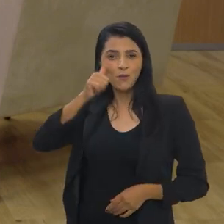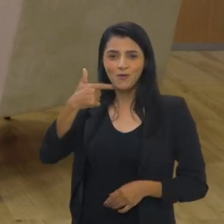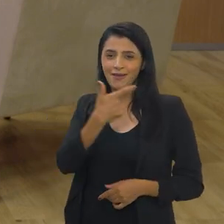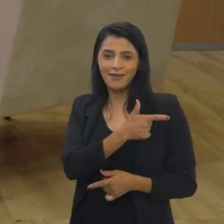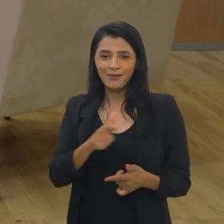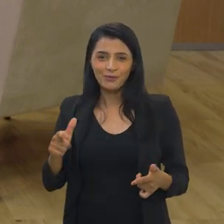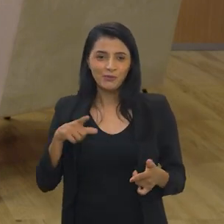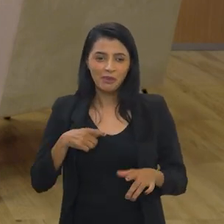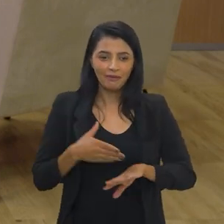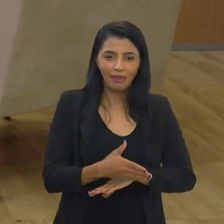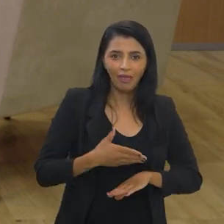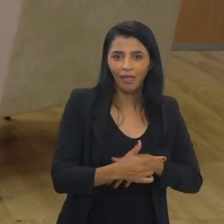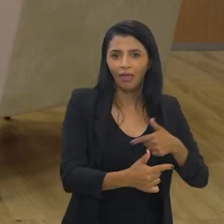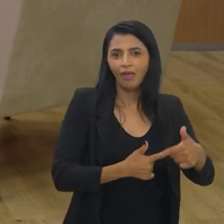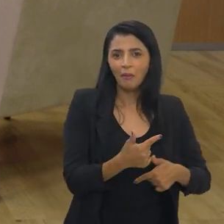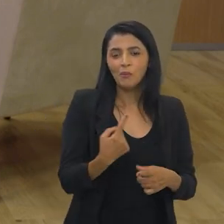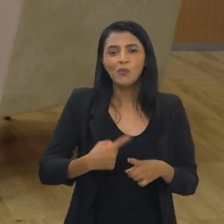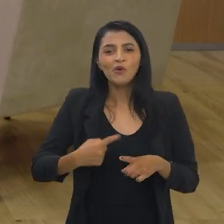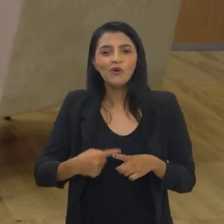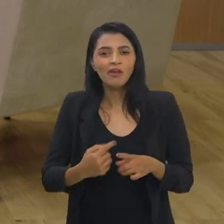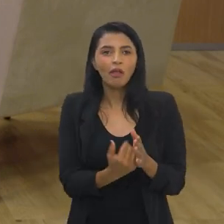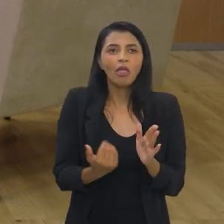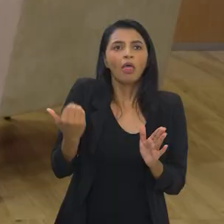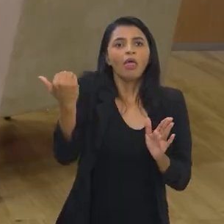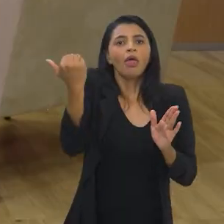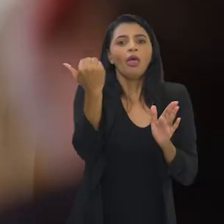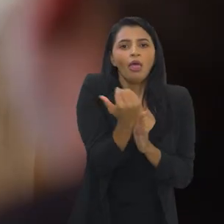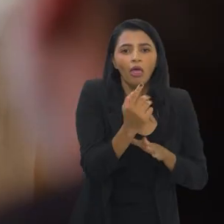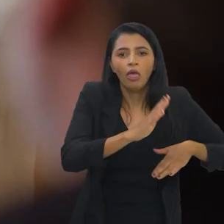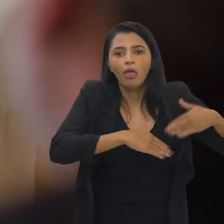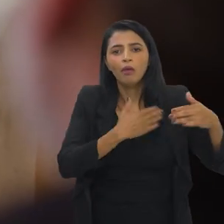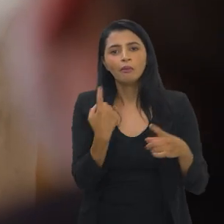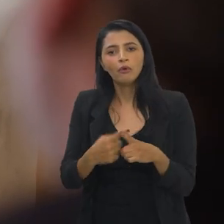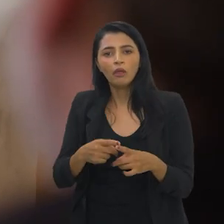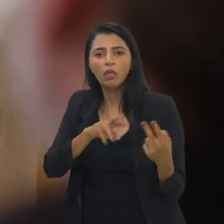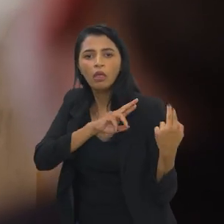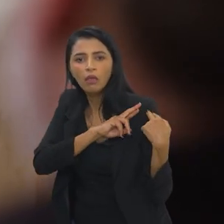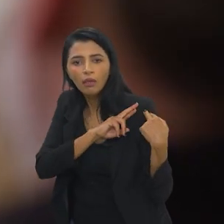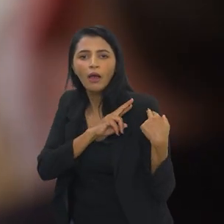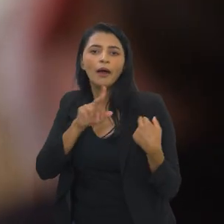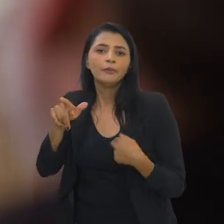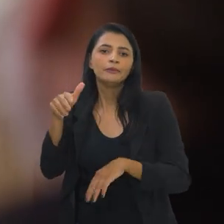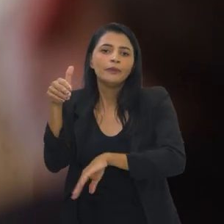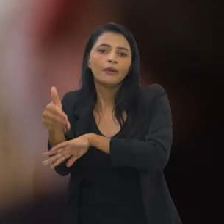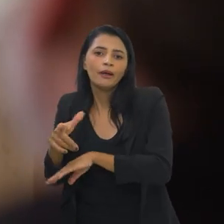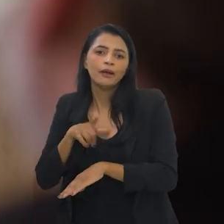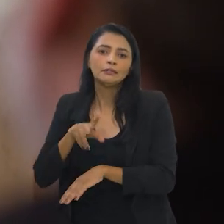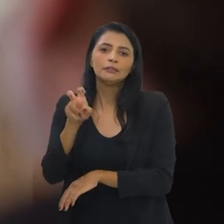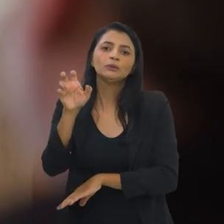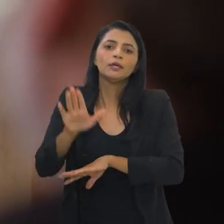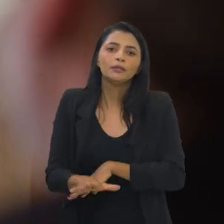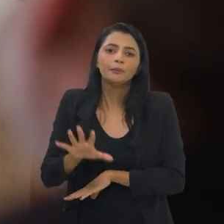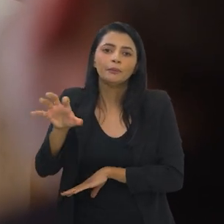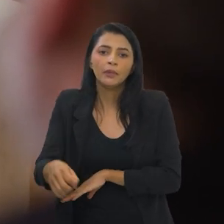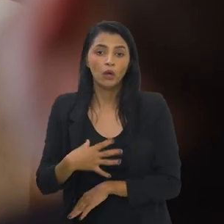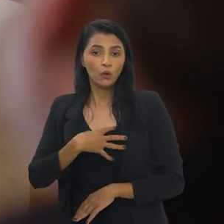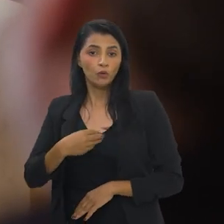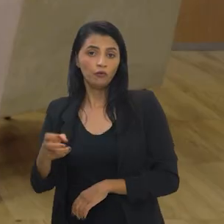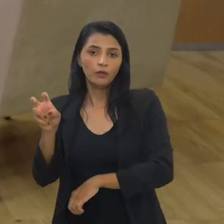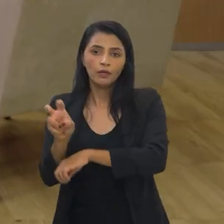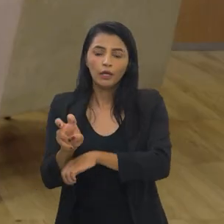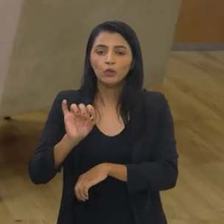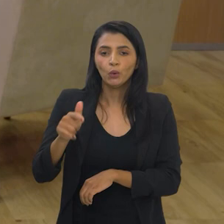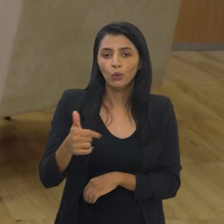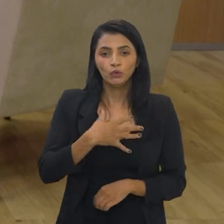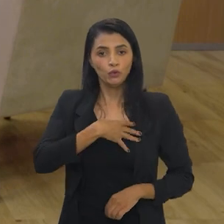as mulheres não tem exceção ao trabalho porque elas ainda são responsáveis por pegar a criança 5 creche